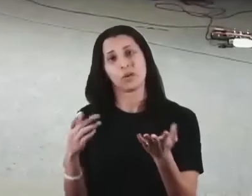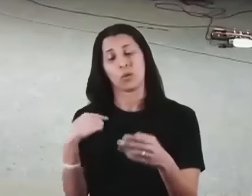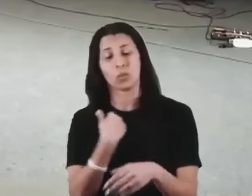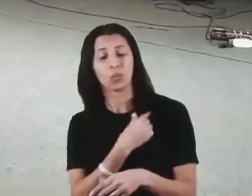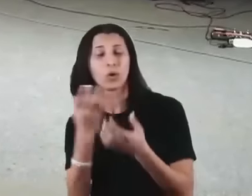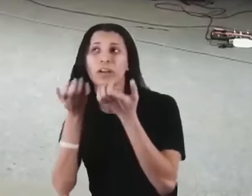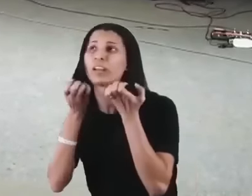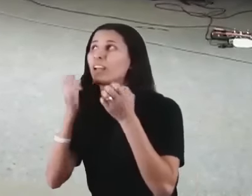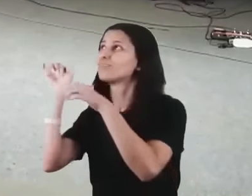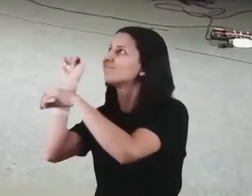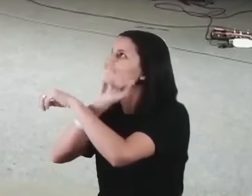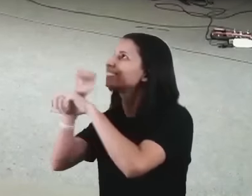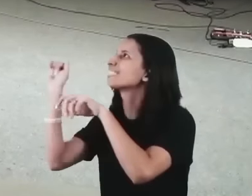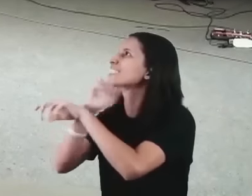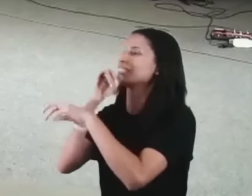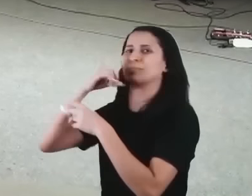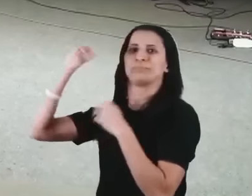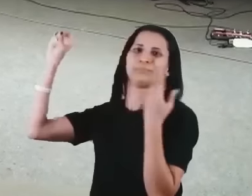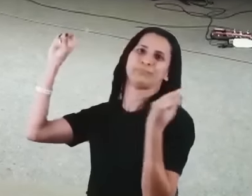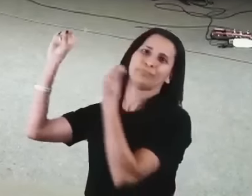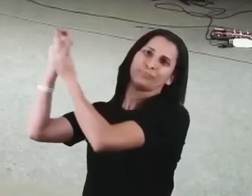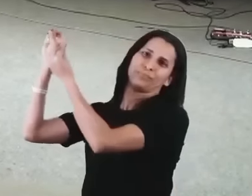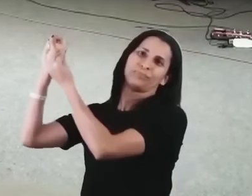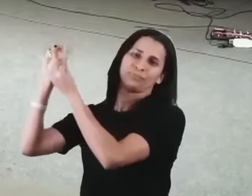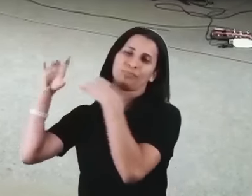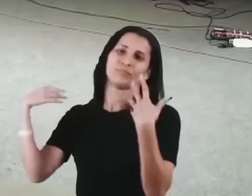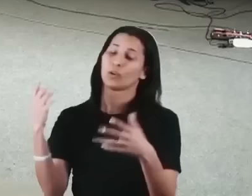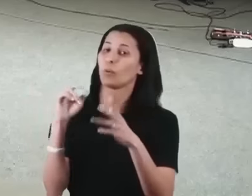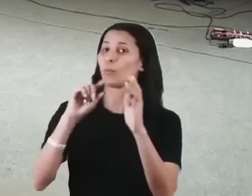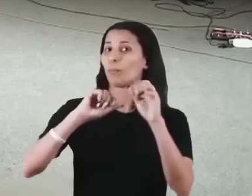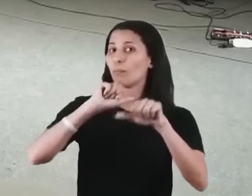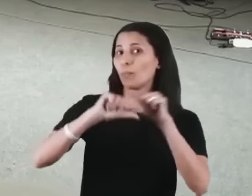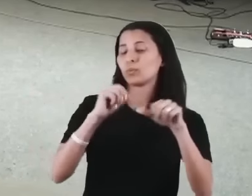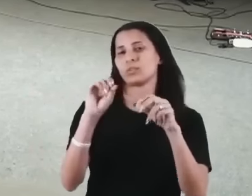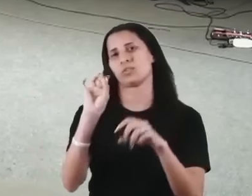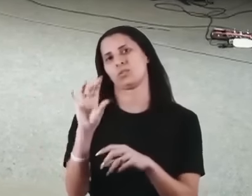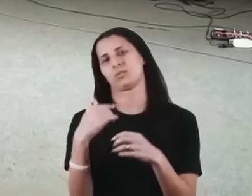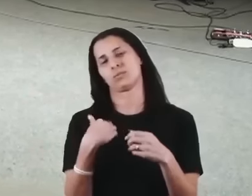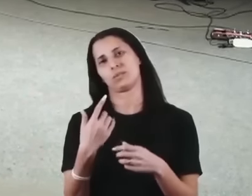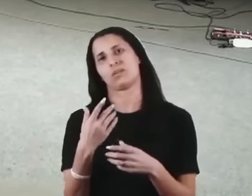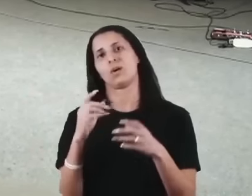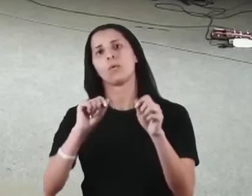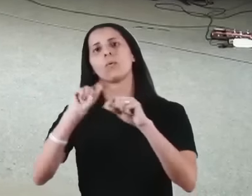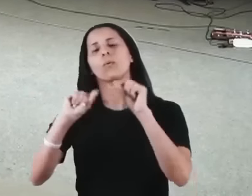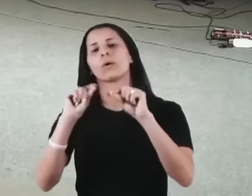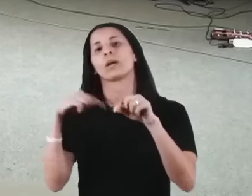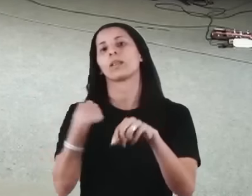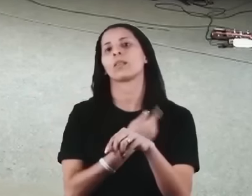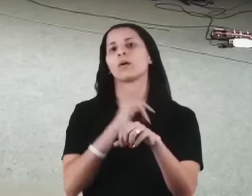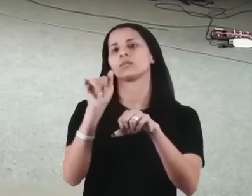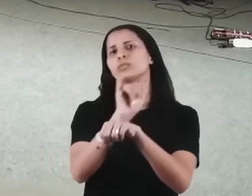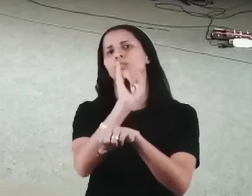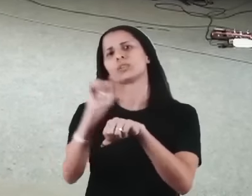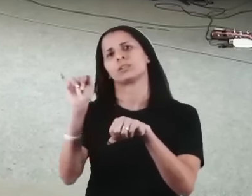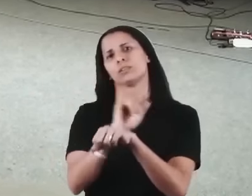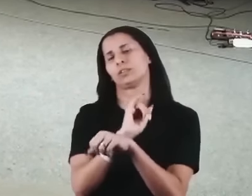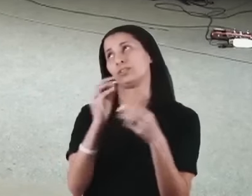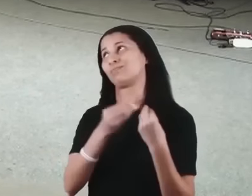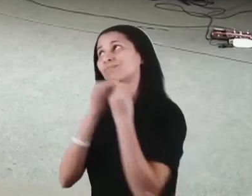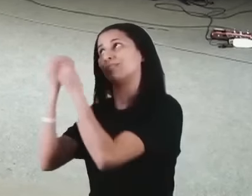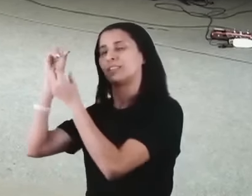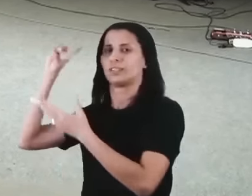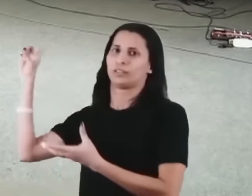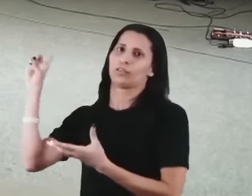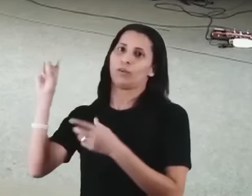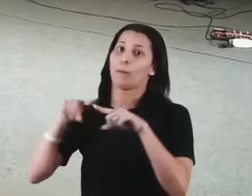estratégias para Deus o que muda é só isso A o que deu no fundo no fundo a descrença Na promessa de Deus